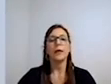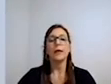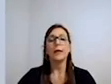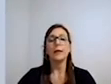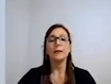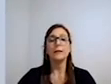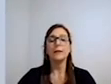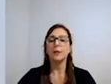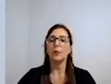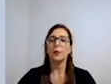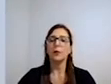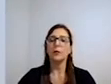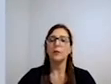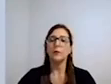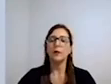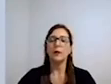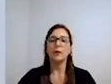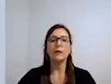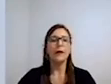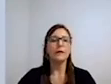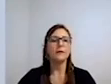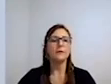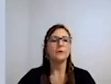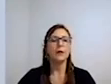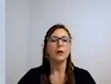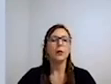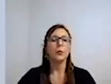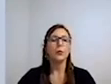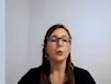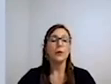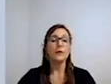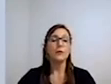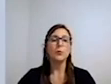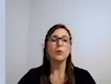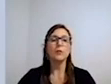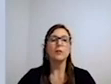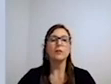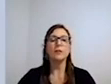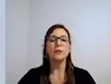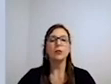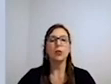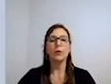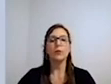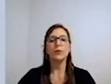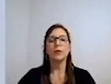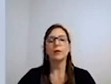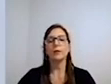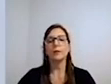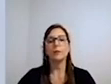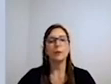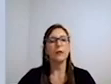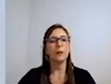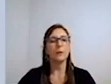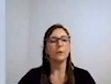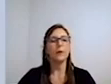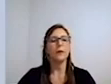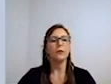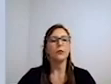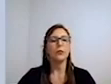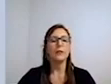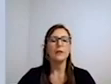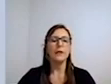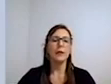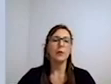ela ainda tem uma medula espinal intacta. Quais são os possíveis sintomas de uma lesão espinal?